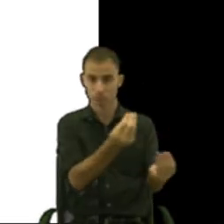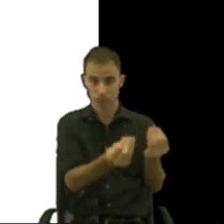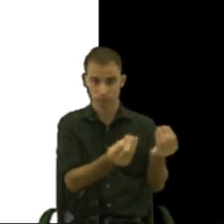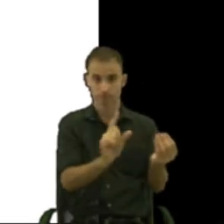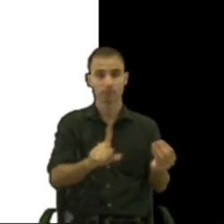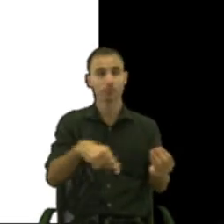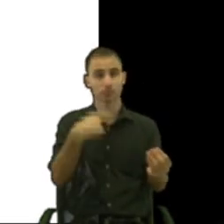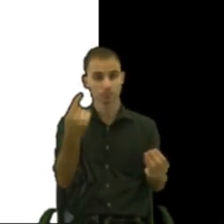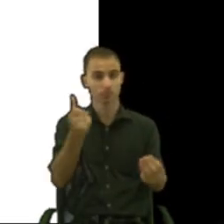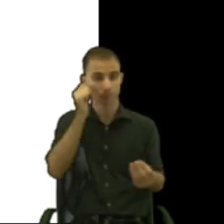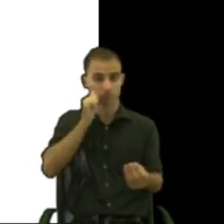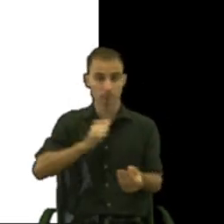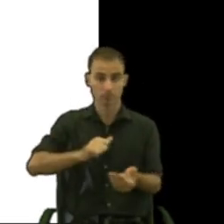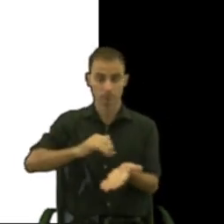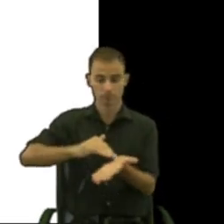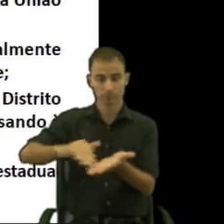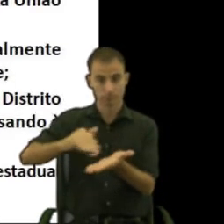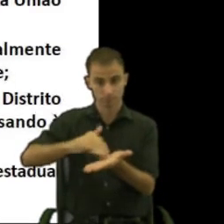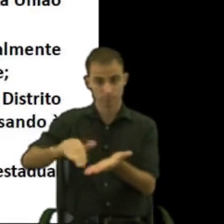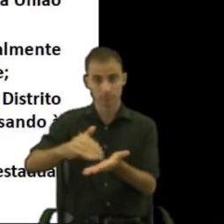os demais dados, ok?